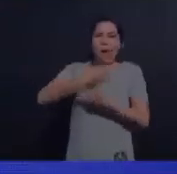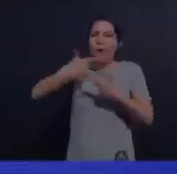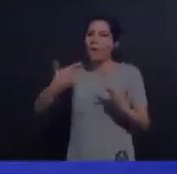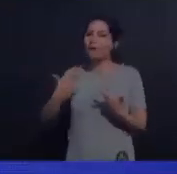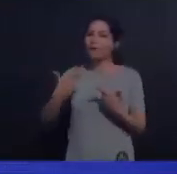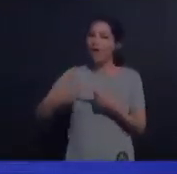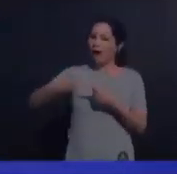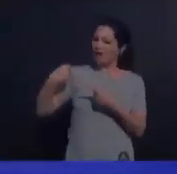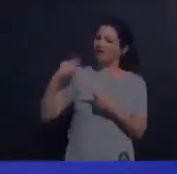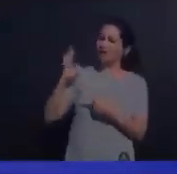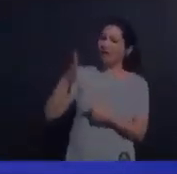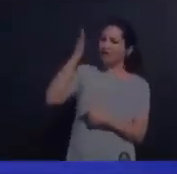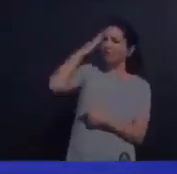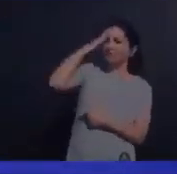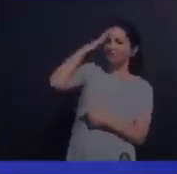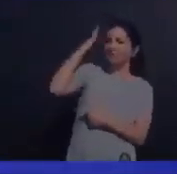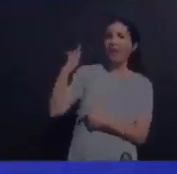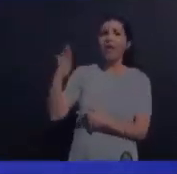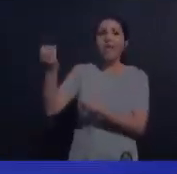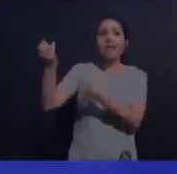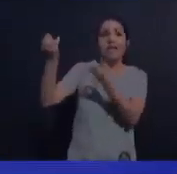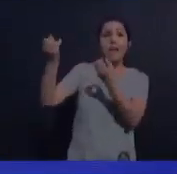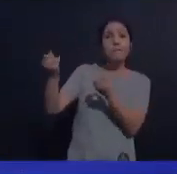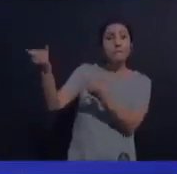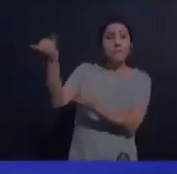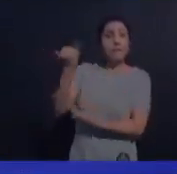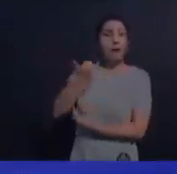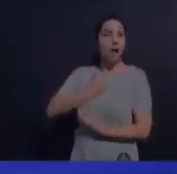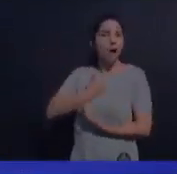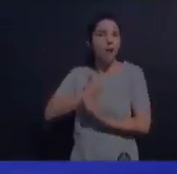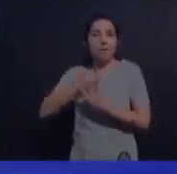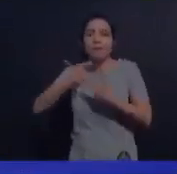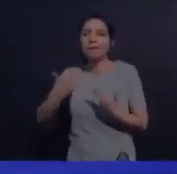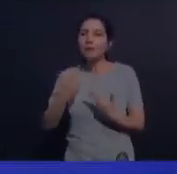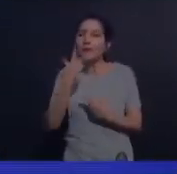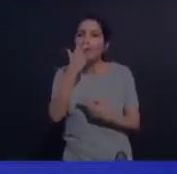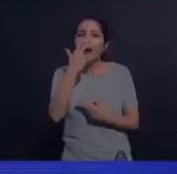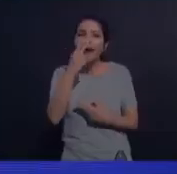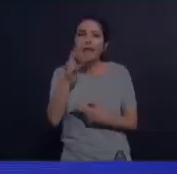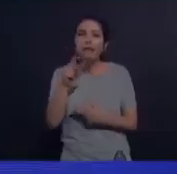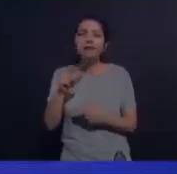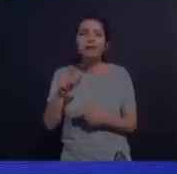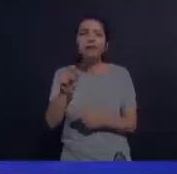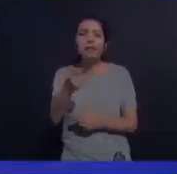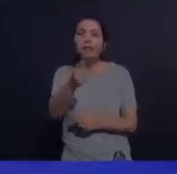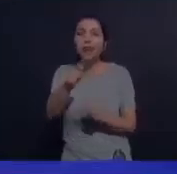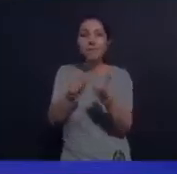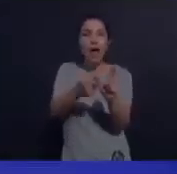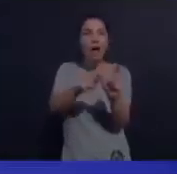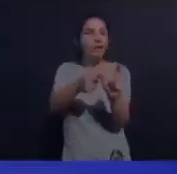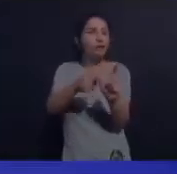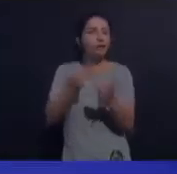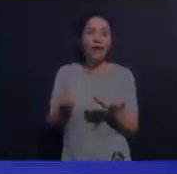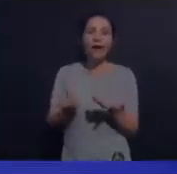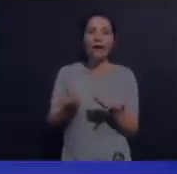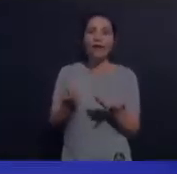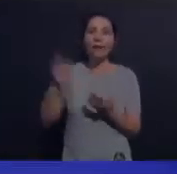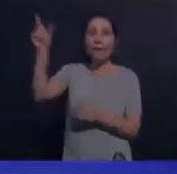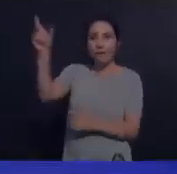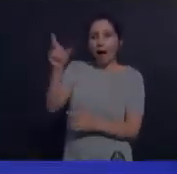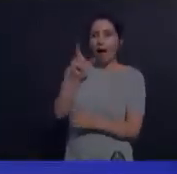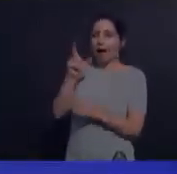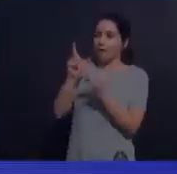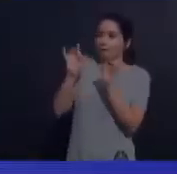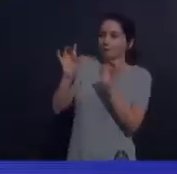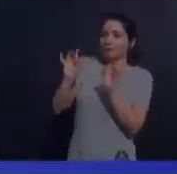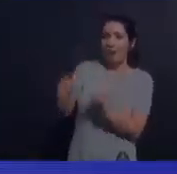mas ele falou algo que foi a chave para a minha vida vocês a sentirão isso algo que vocês ouviram o que vocês